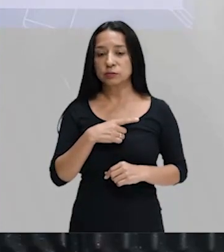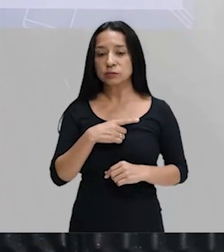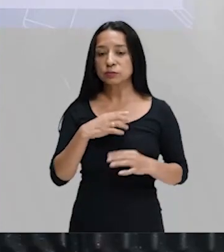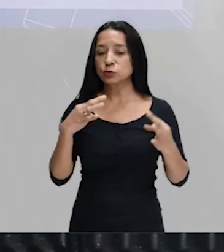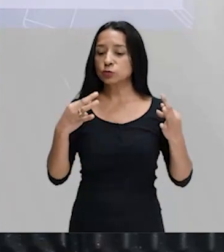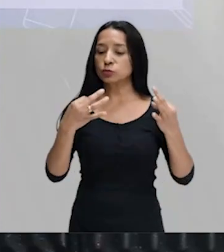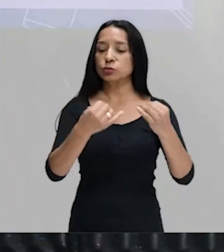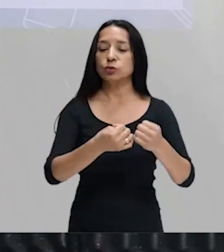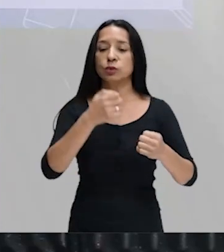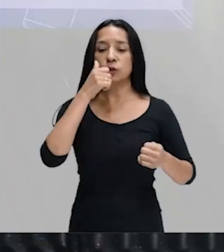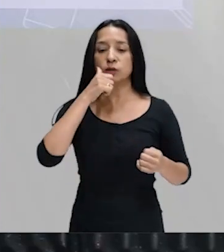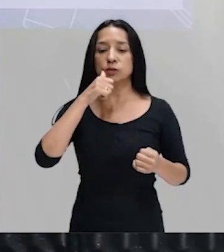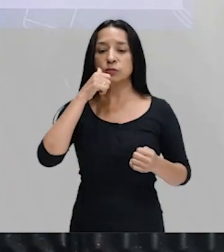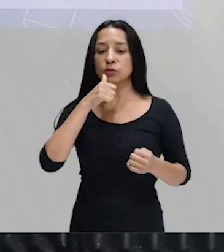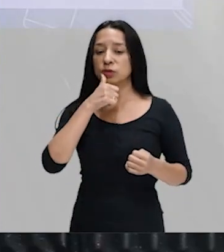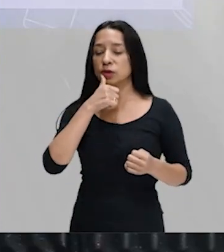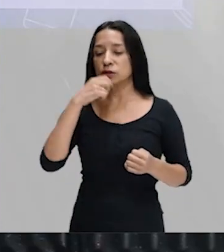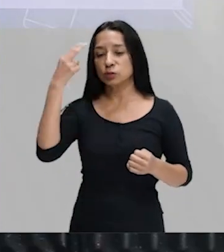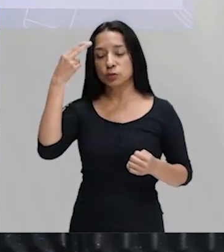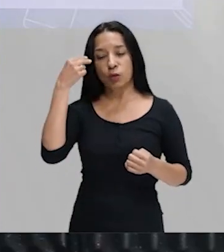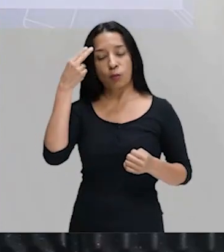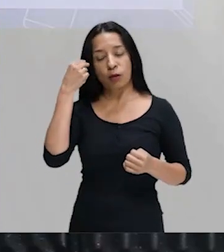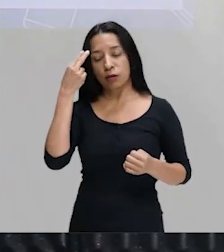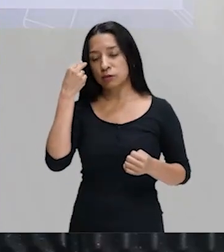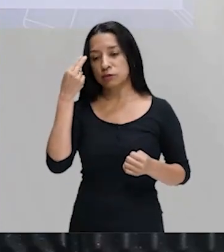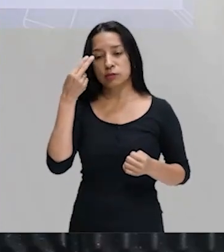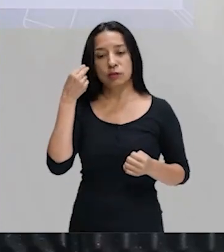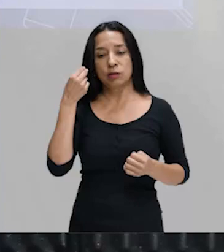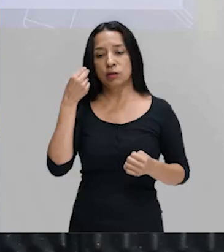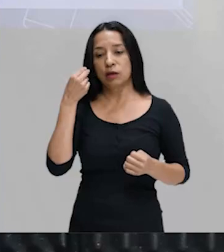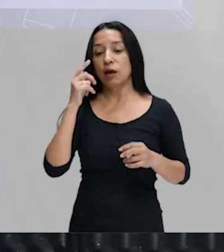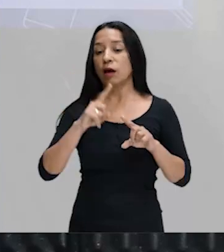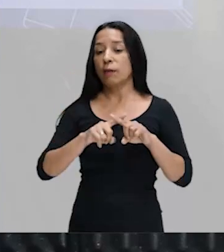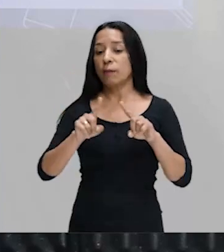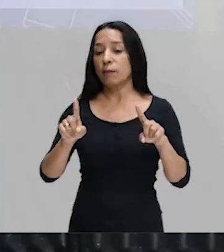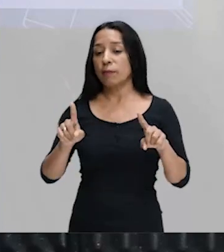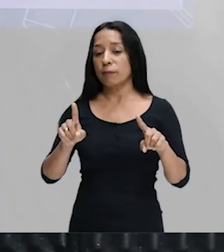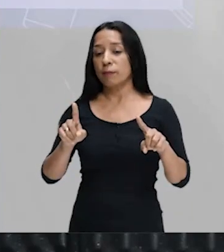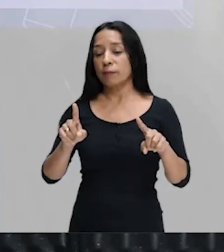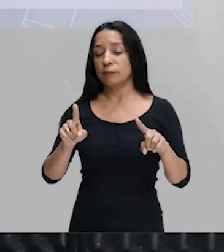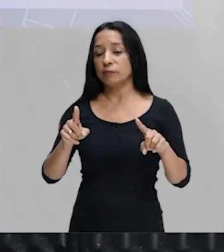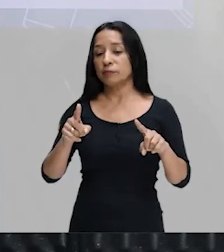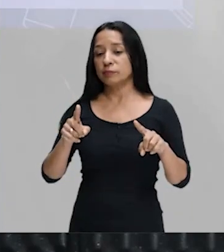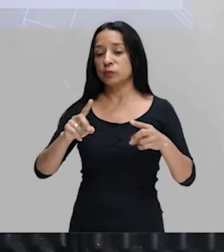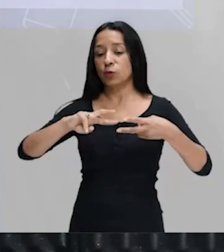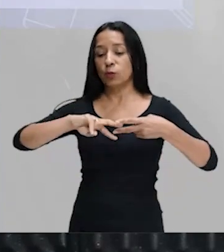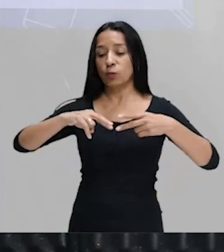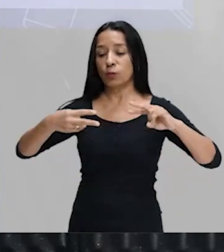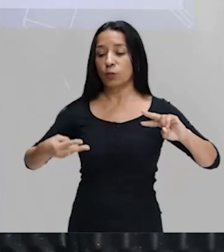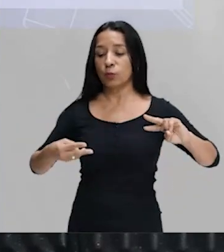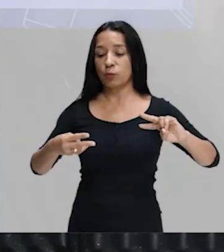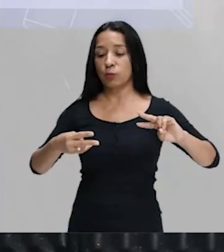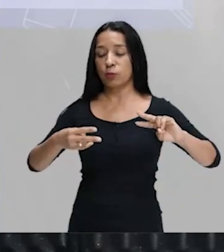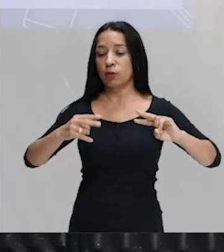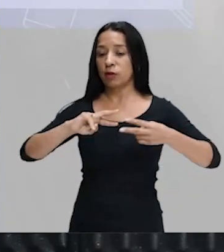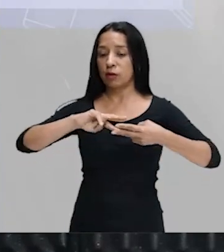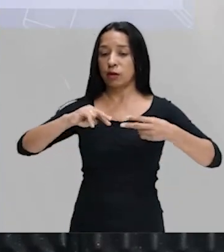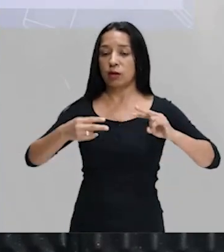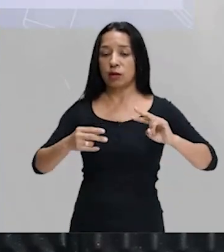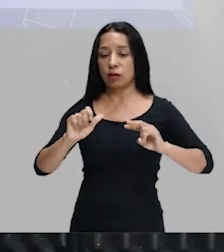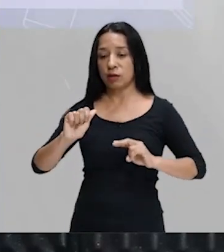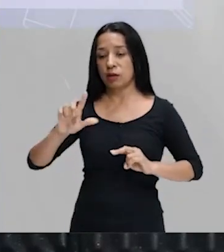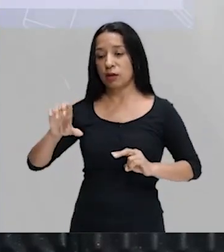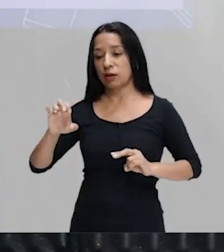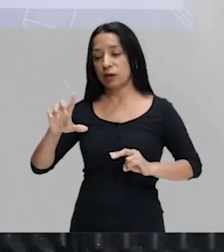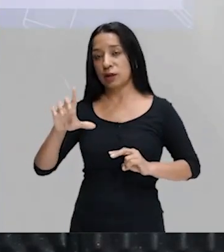todas as mulheres serão normais, mas serão portadoras do alelo, e os homens, todos eles serão